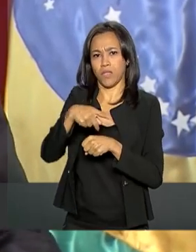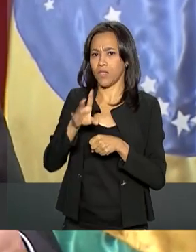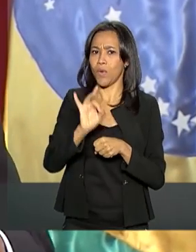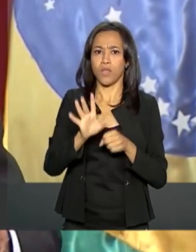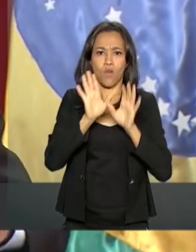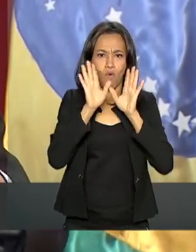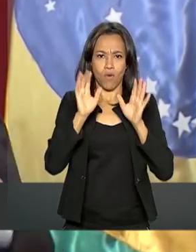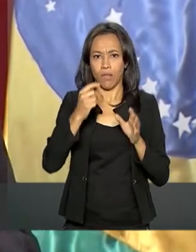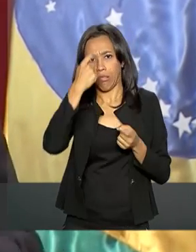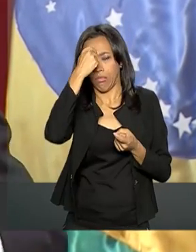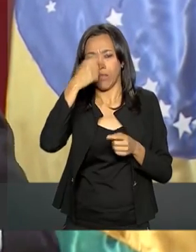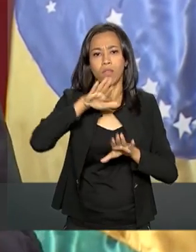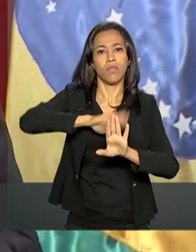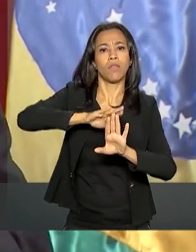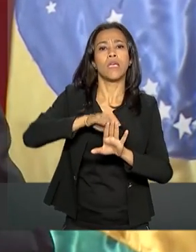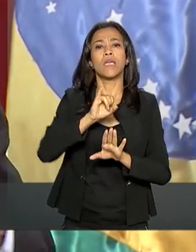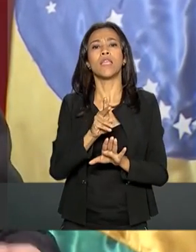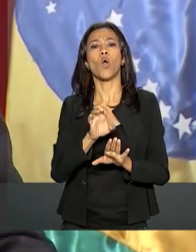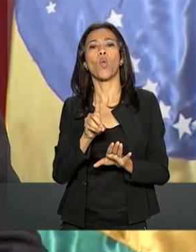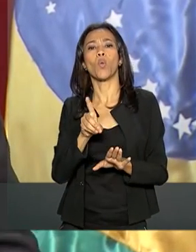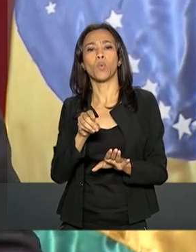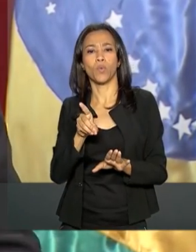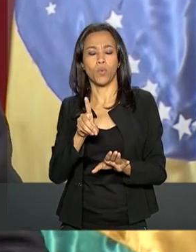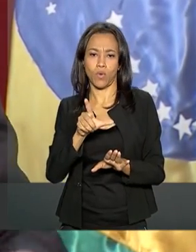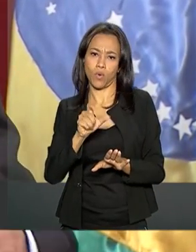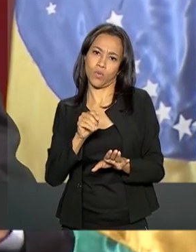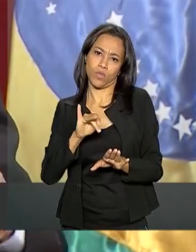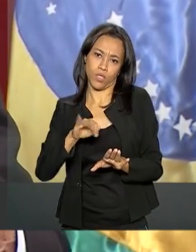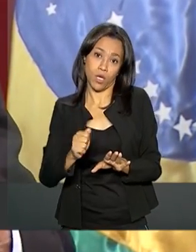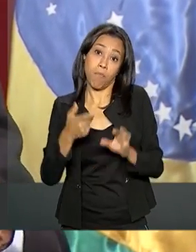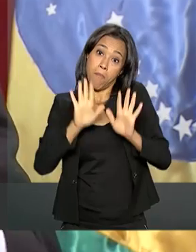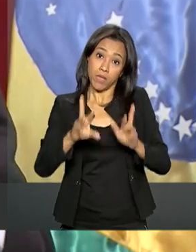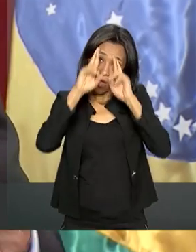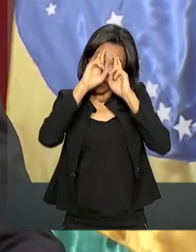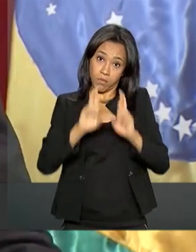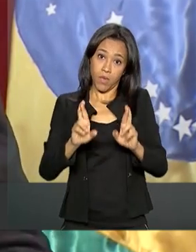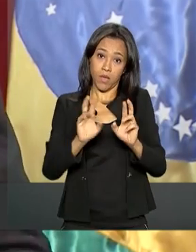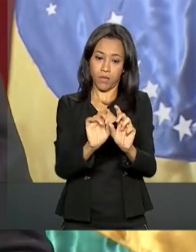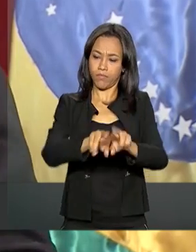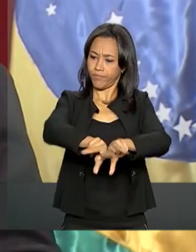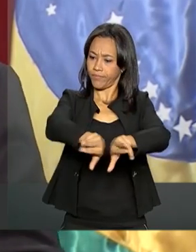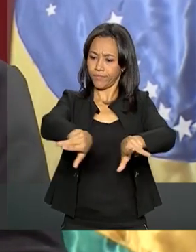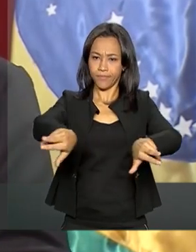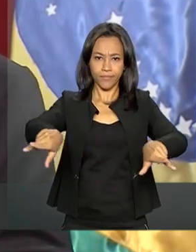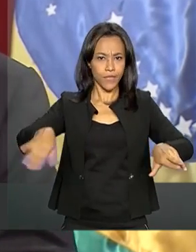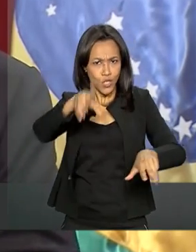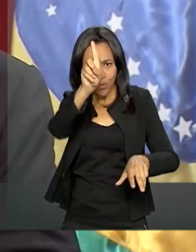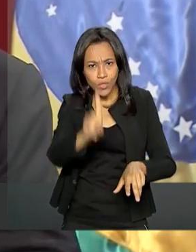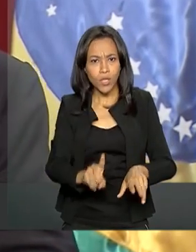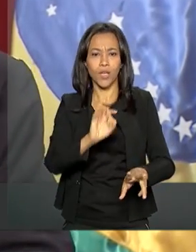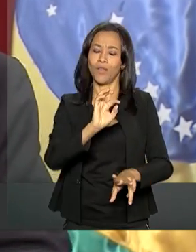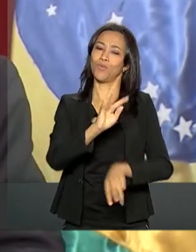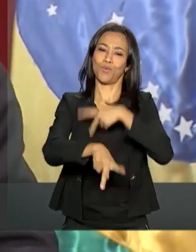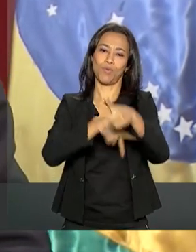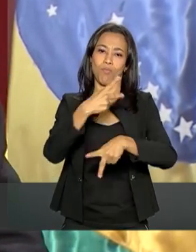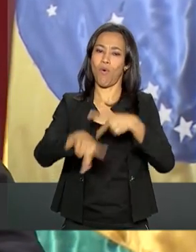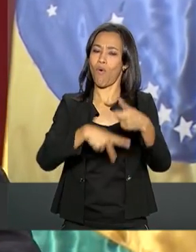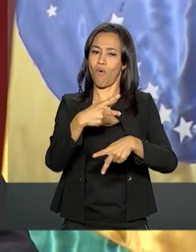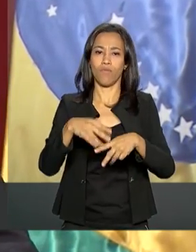fórum ideológico. Prosul respeita e valoriza a diversidade e o direito dos povos para escolher os seus